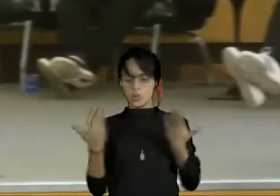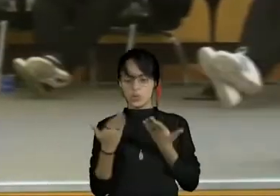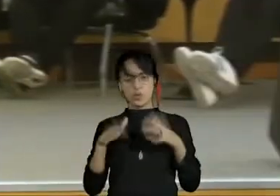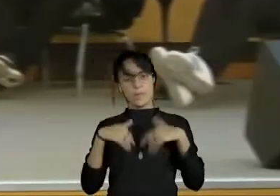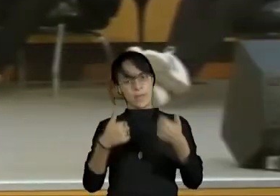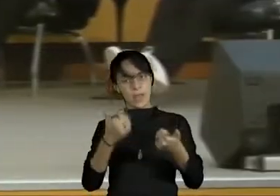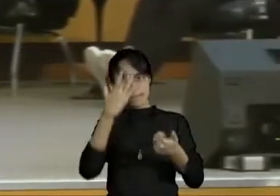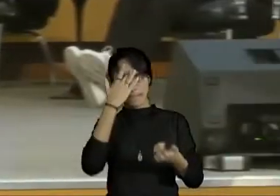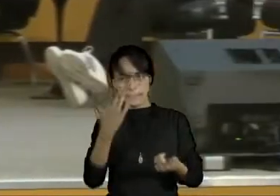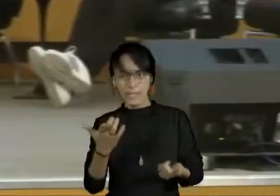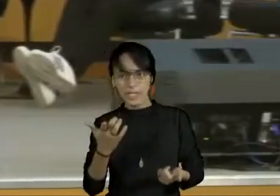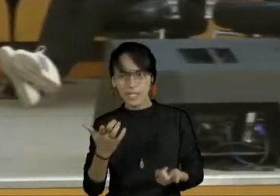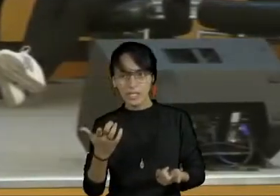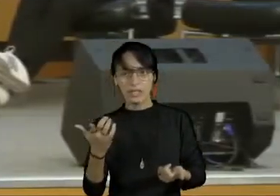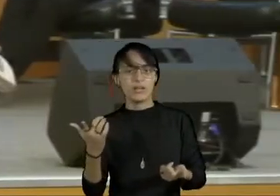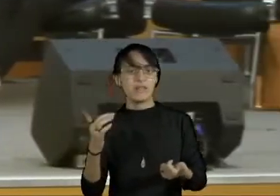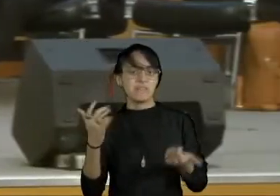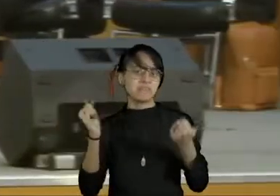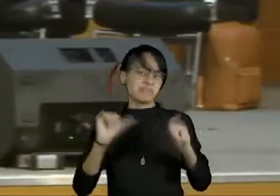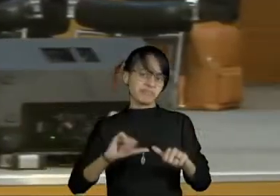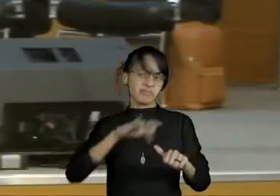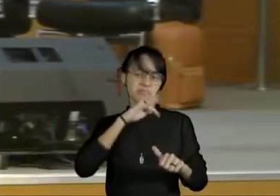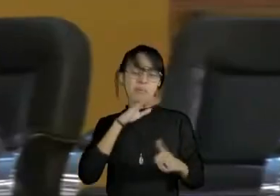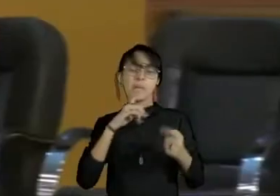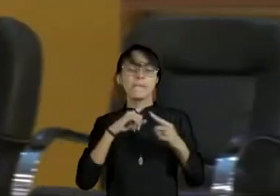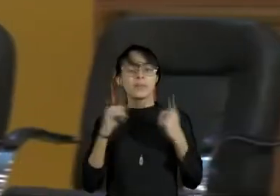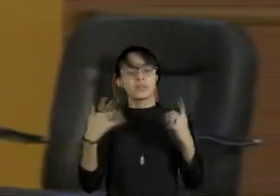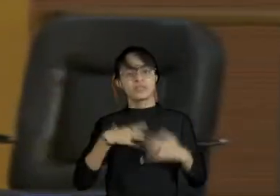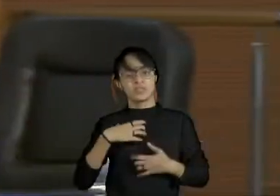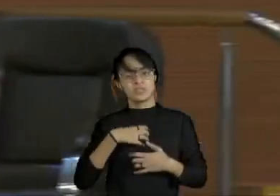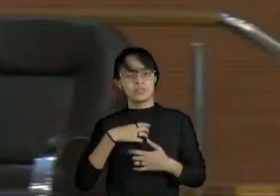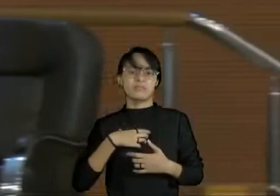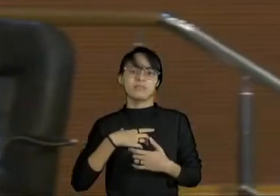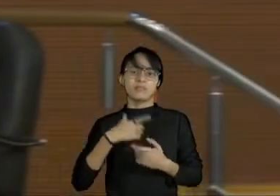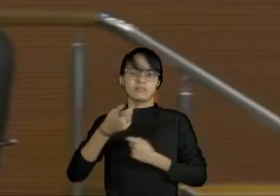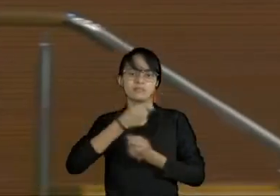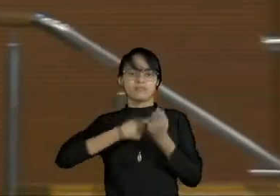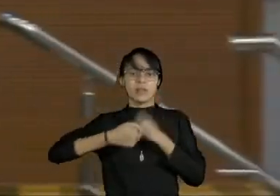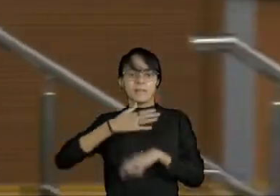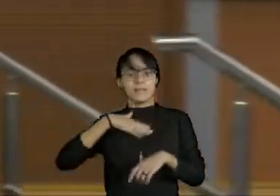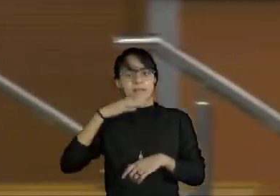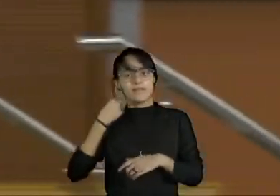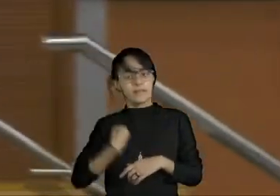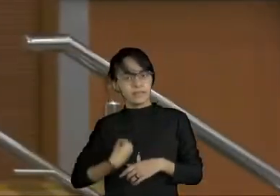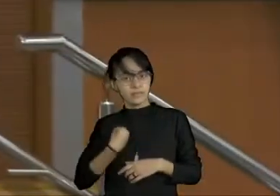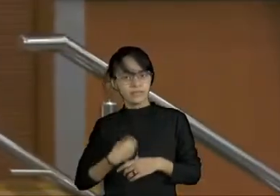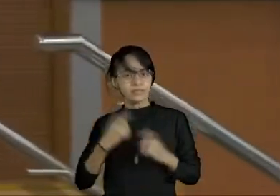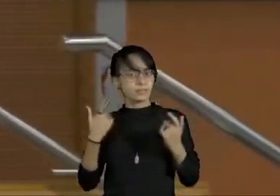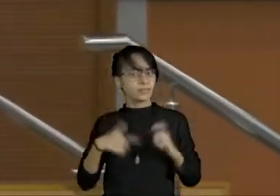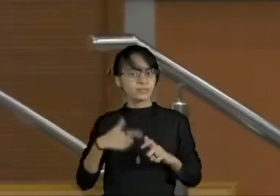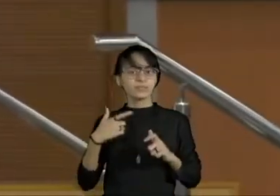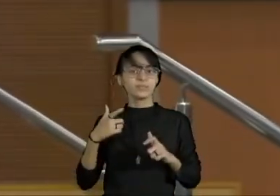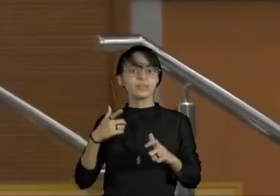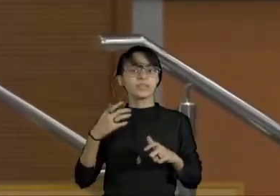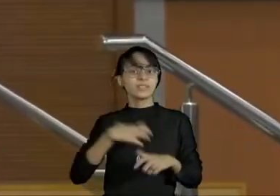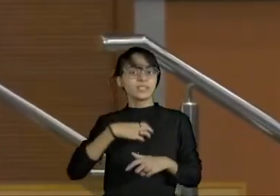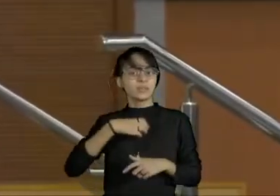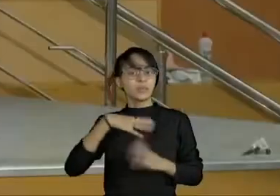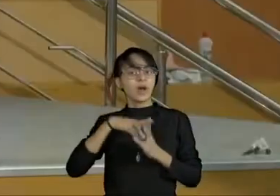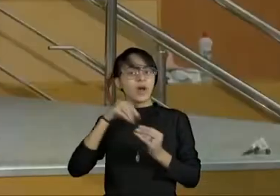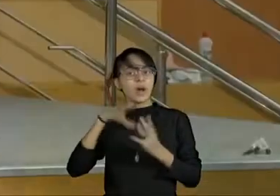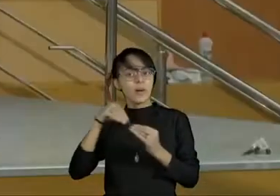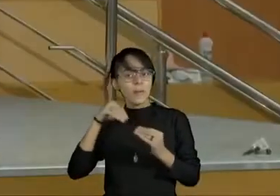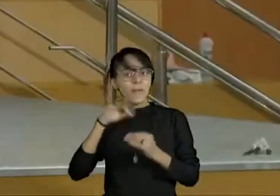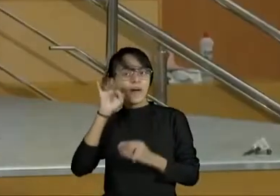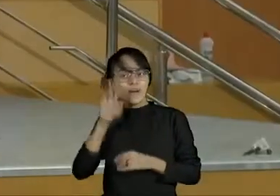eu me entristeço. Porque eu estou deixando os meus sentimentos governarem a minha vida. Aonde nascem os sentimentos? Na alma. E a fé está